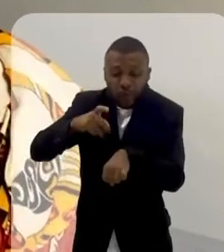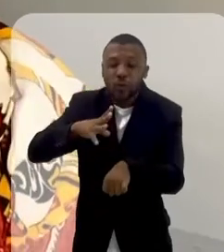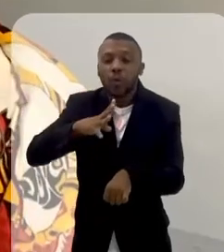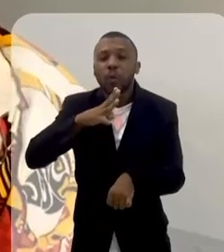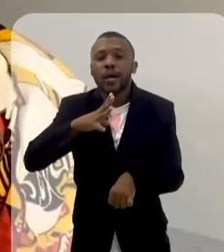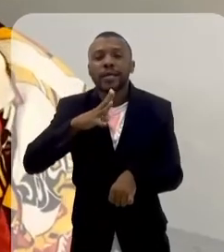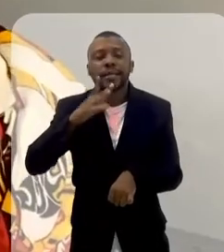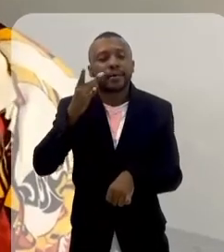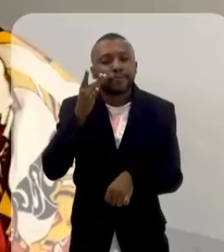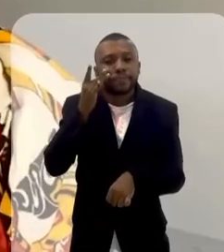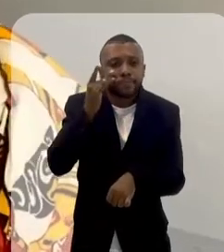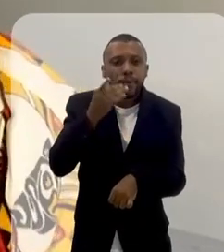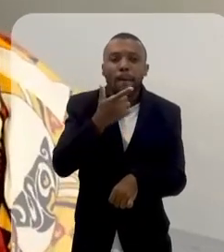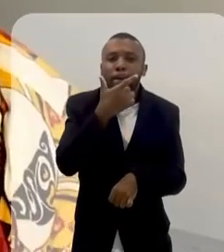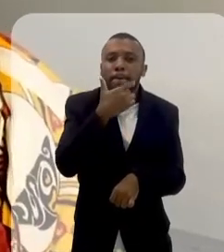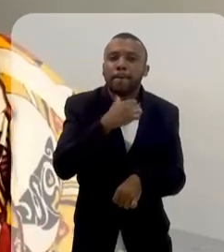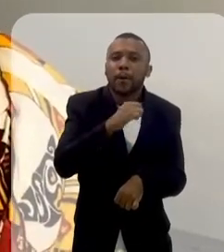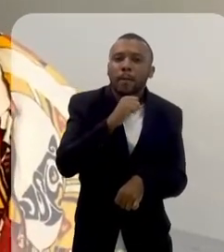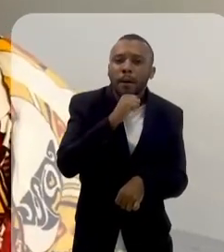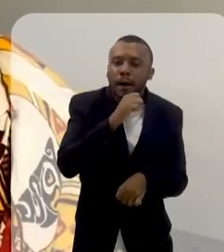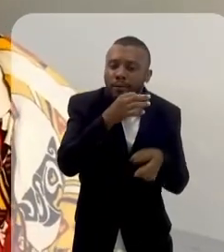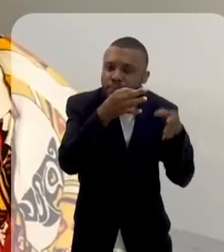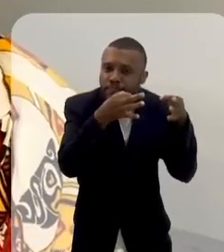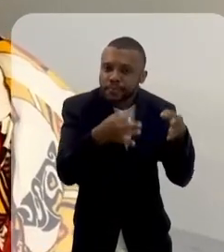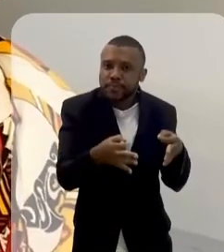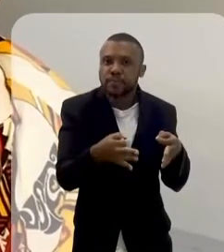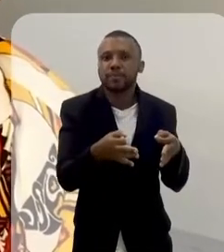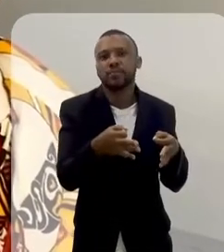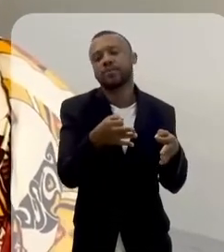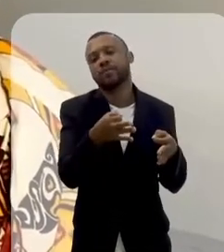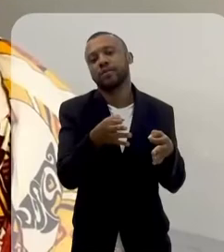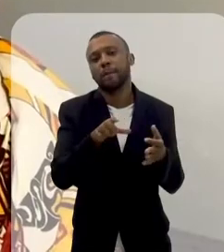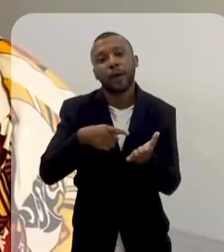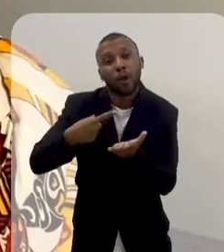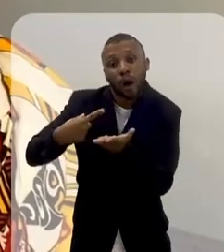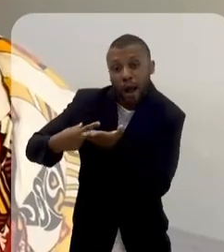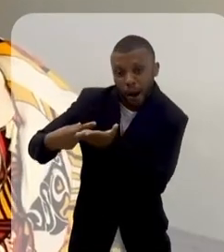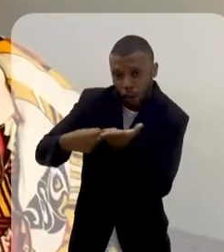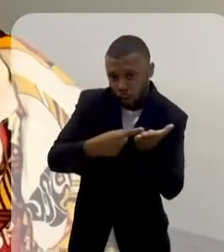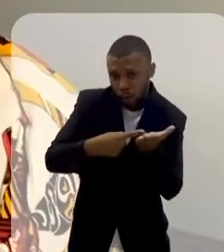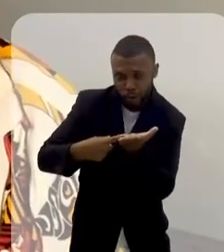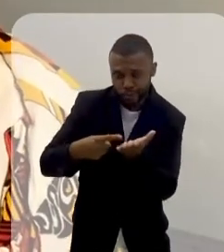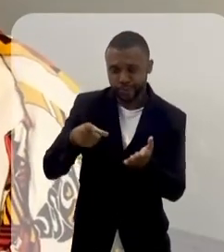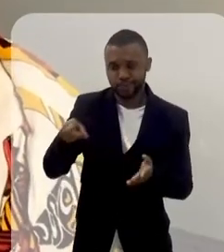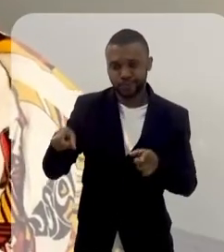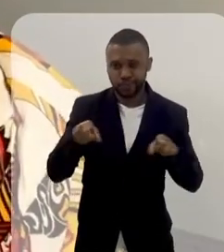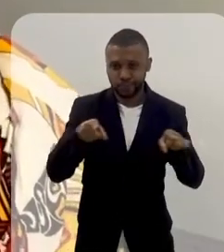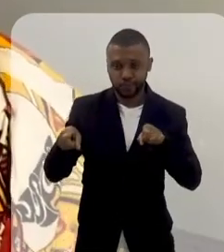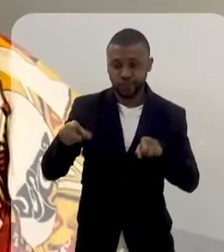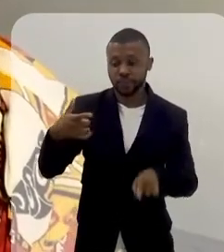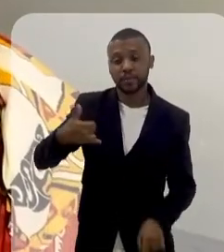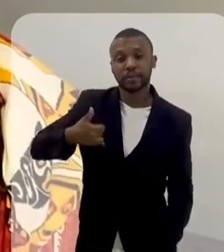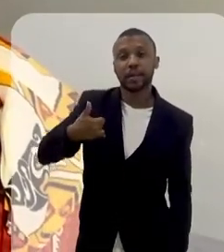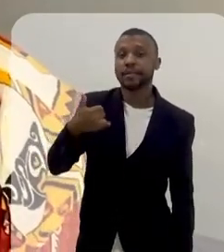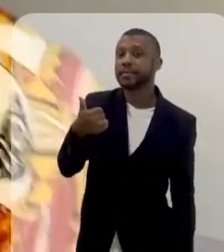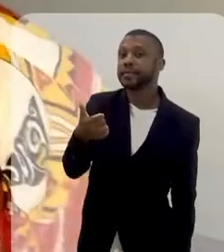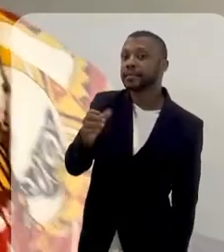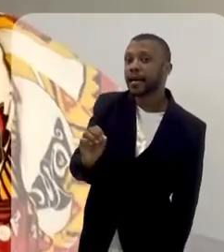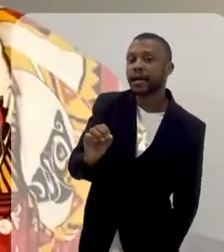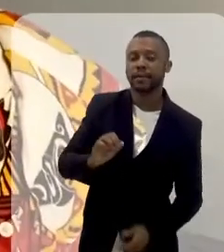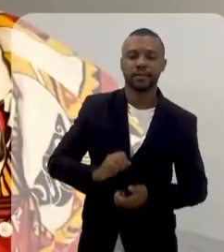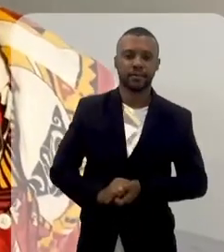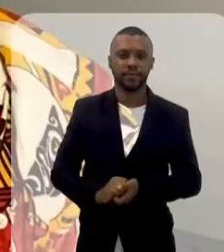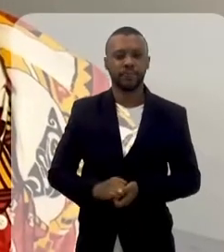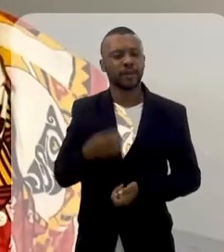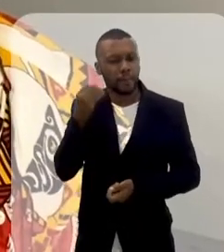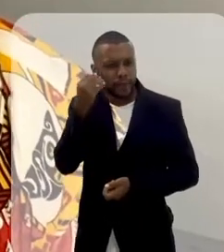fui conhecer o meu pai mesmo, que podia, né, pelo acordo da minha mãe com meu pai, aos 10 anos